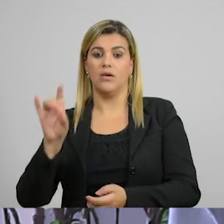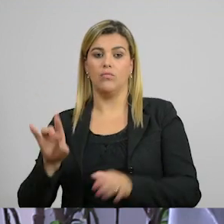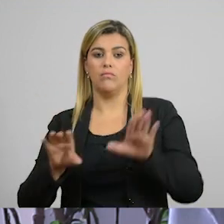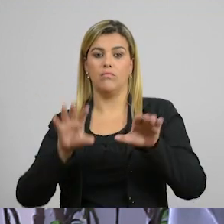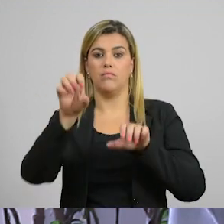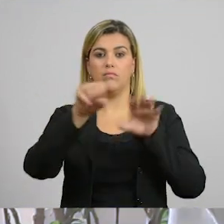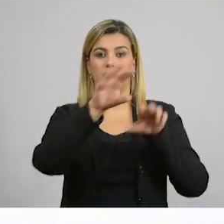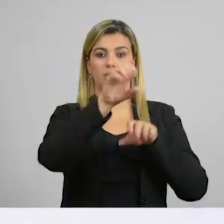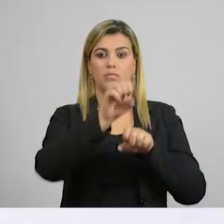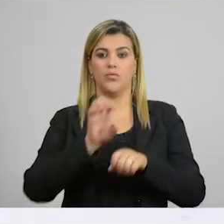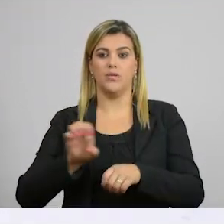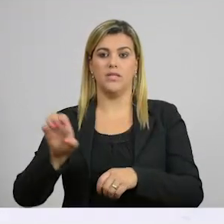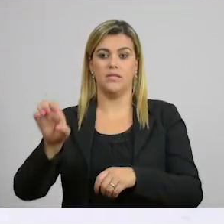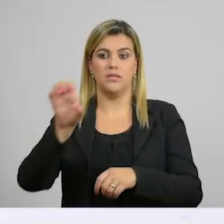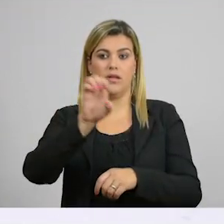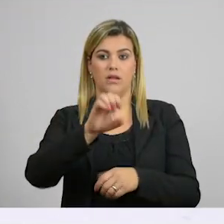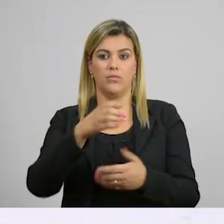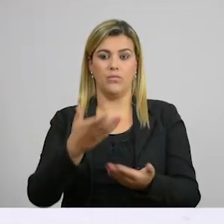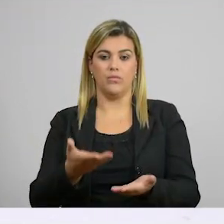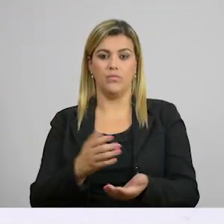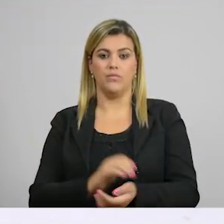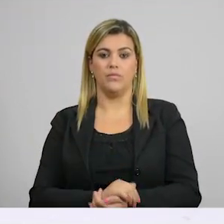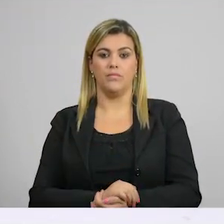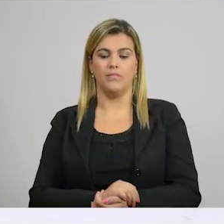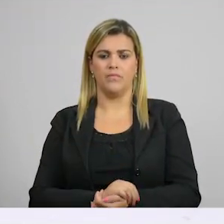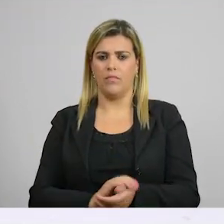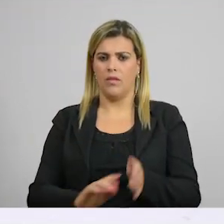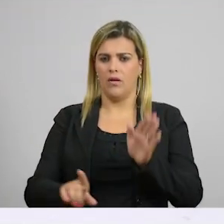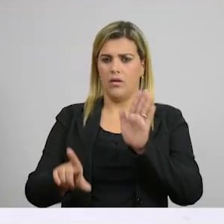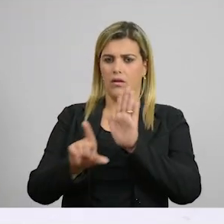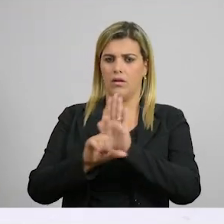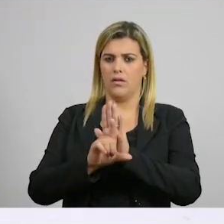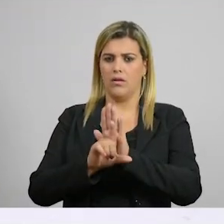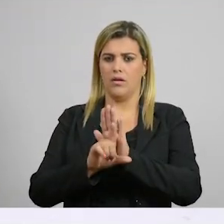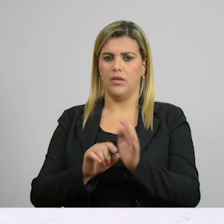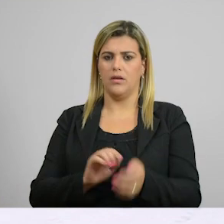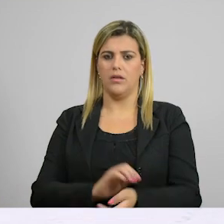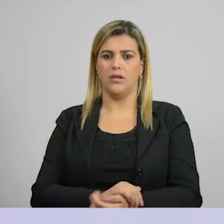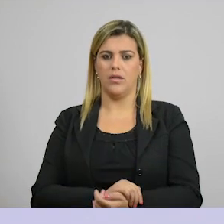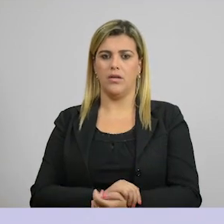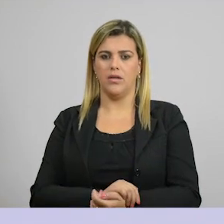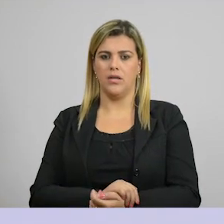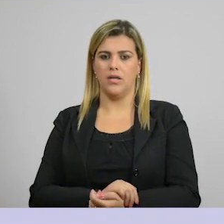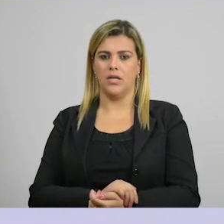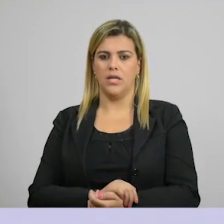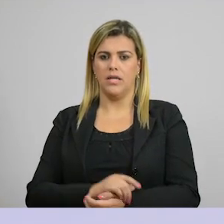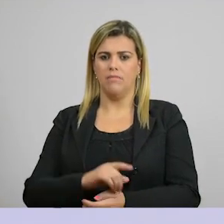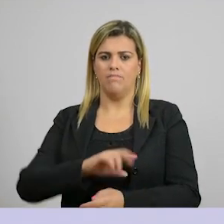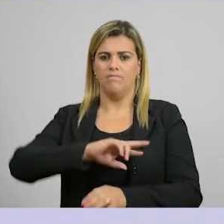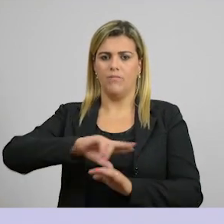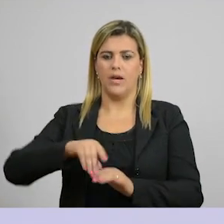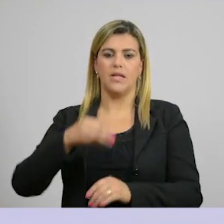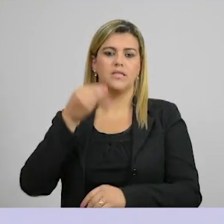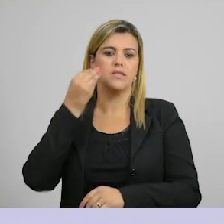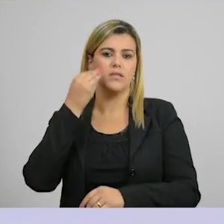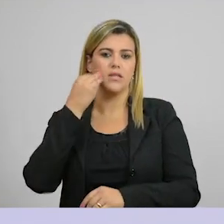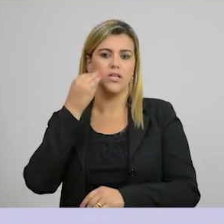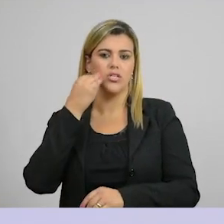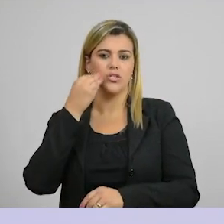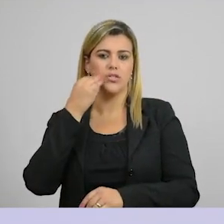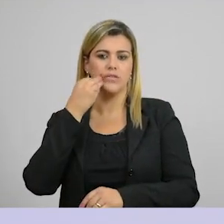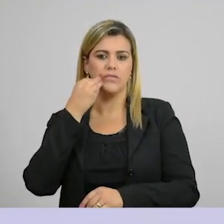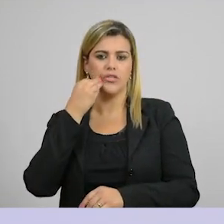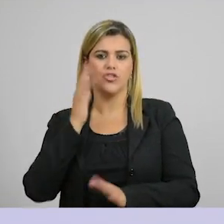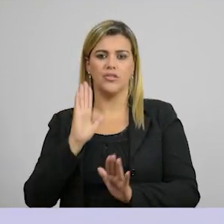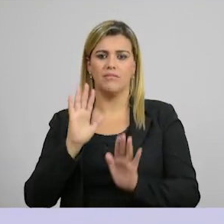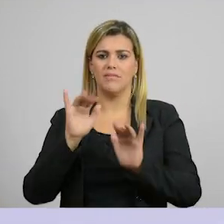cada um de um canto. E aí, assim, você coloca que que o Decreto-Lei 938 sofreu várias tentativas